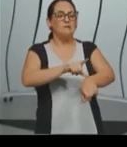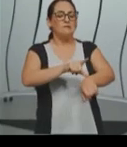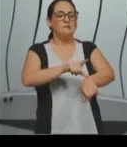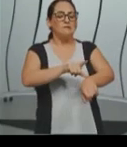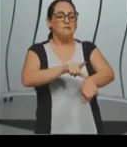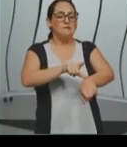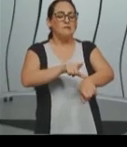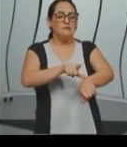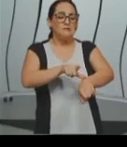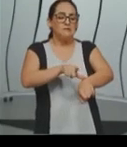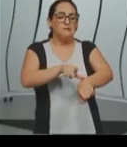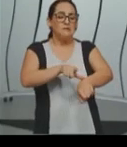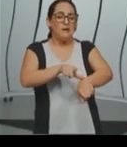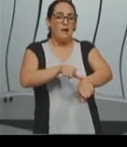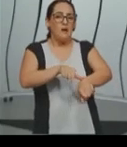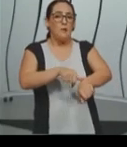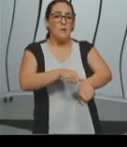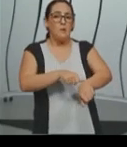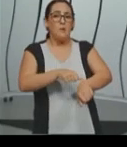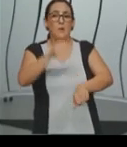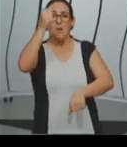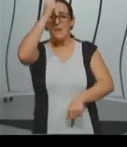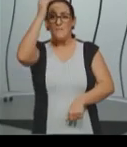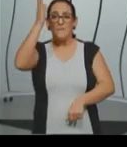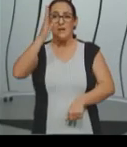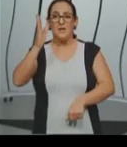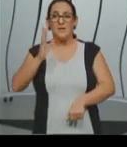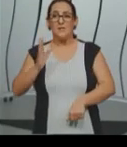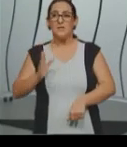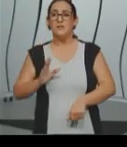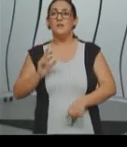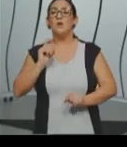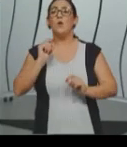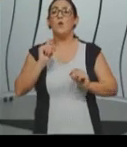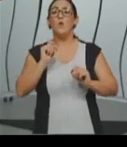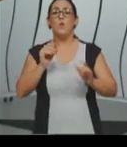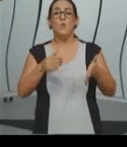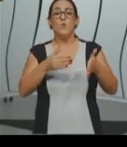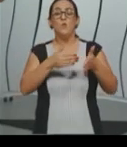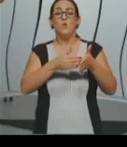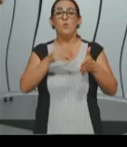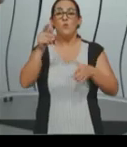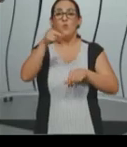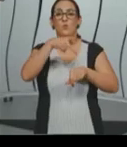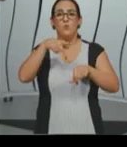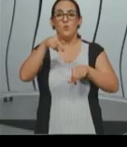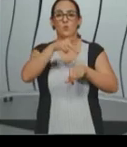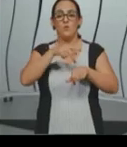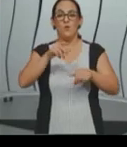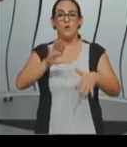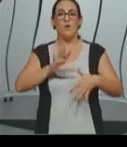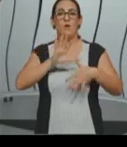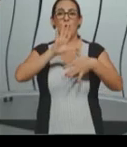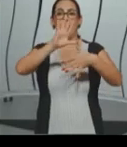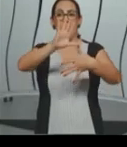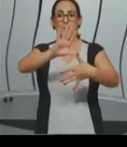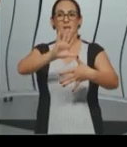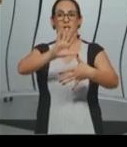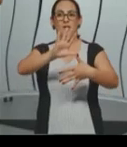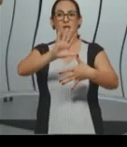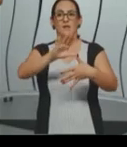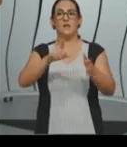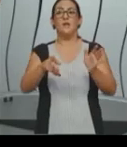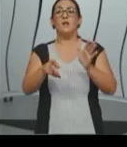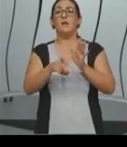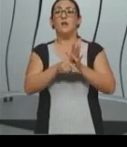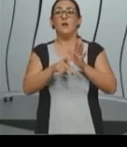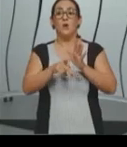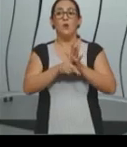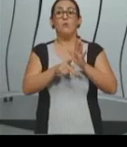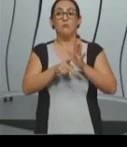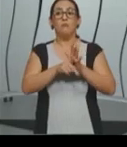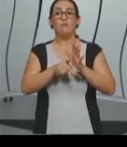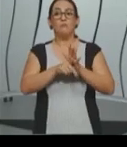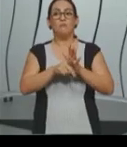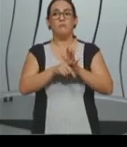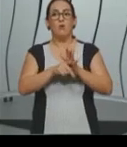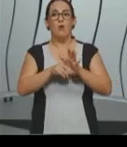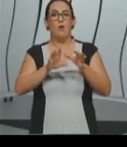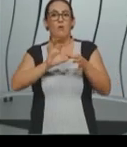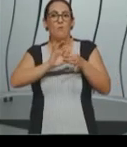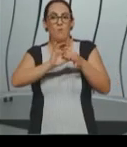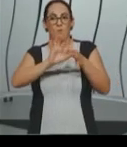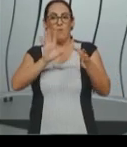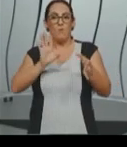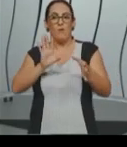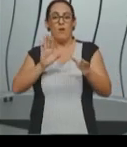país da América Latina a abolir, então a gente sabe como que esse processo, né, o último país da América, né, como um todo, como que esse processo